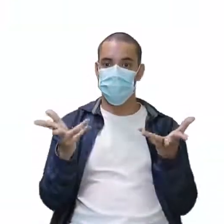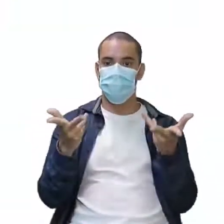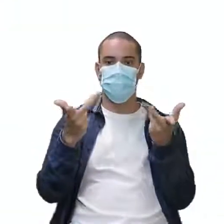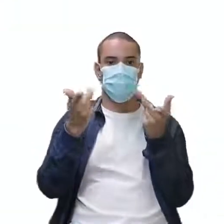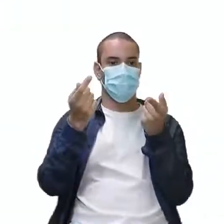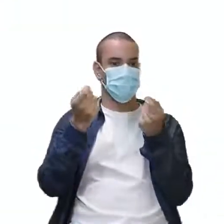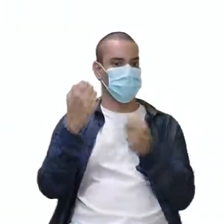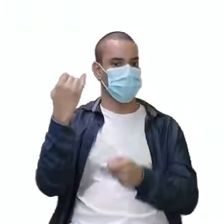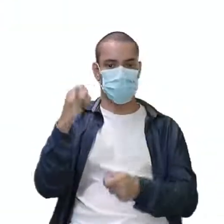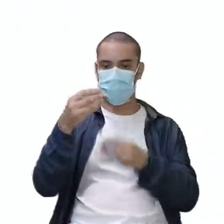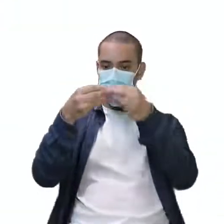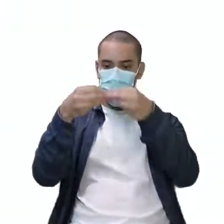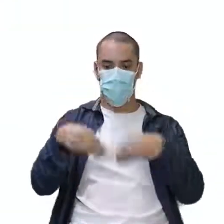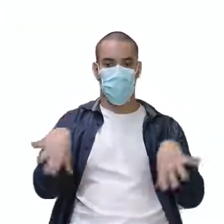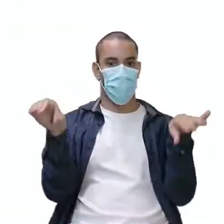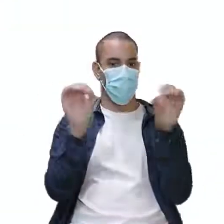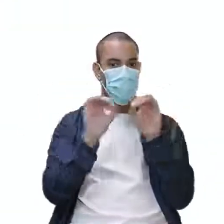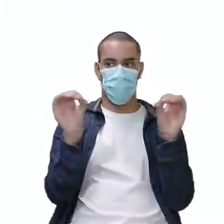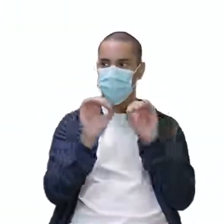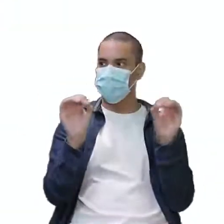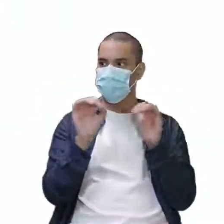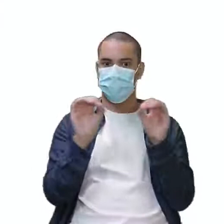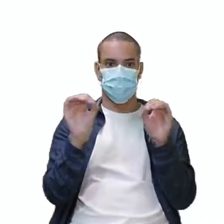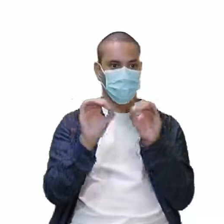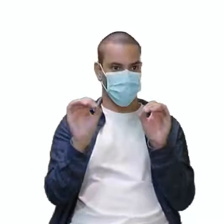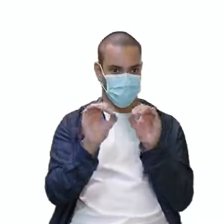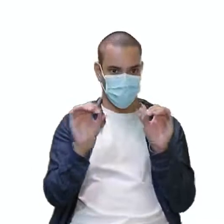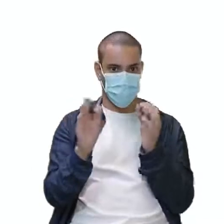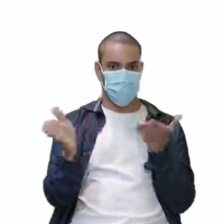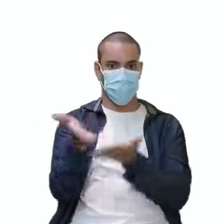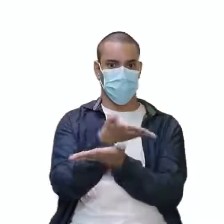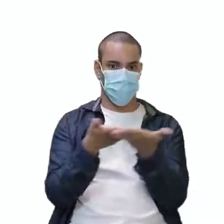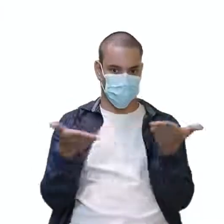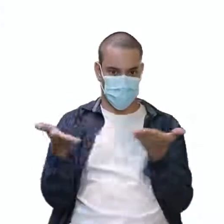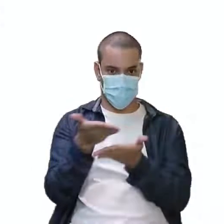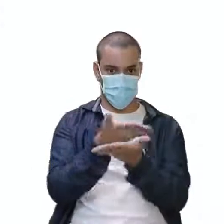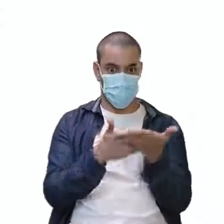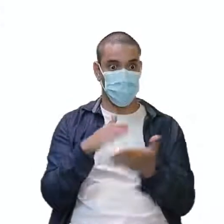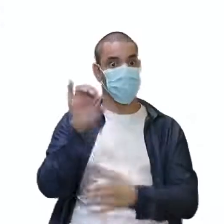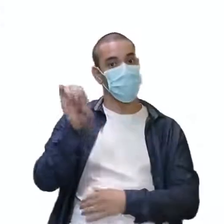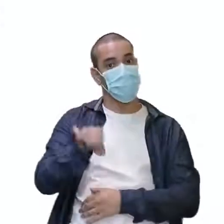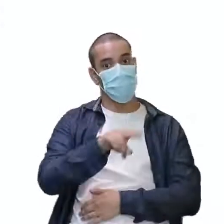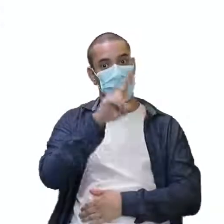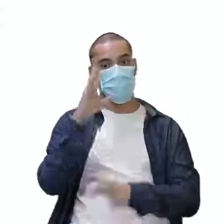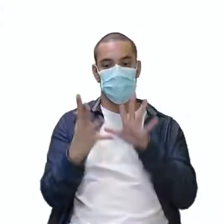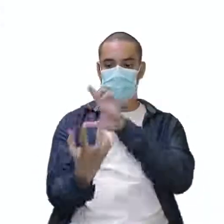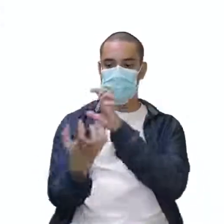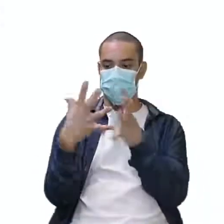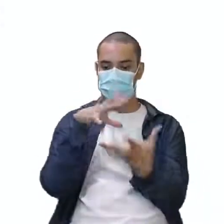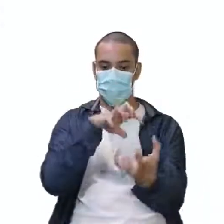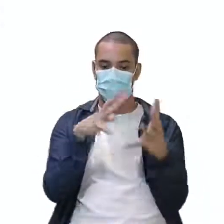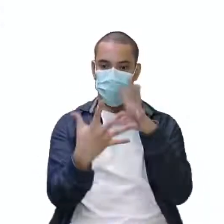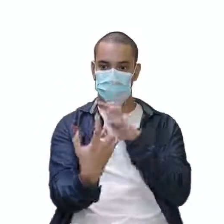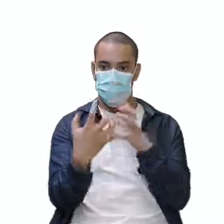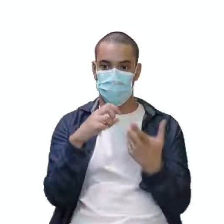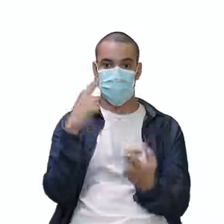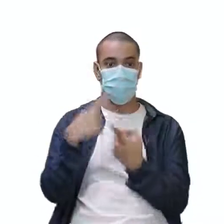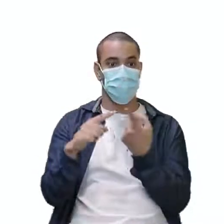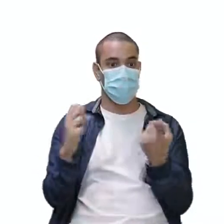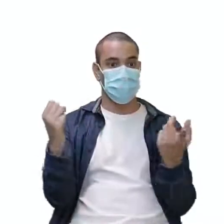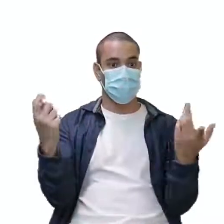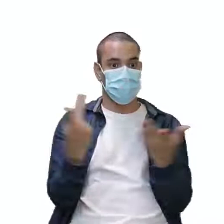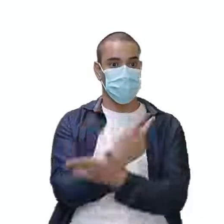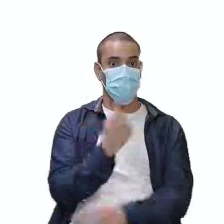quando não há prejuízo para nenhum dos indivíduos envolvidos. Ou desarmônicas quando pelo